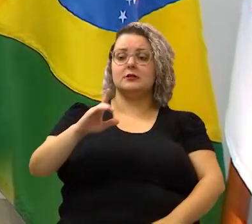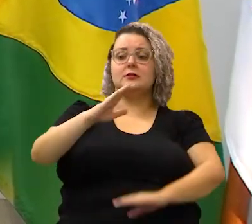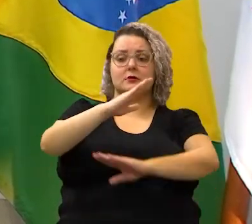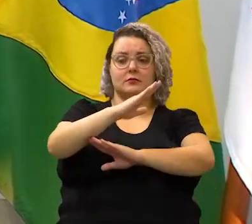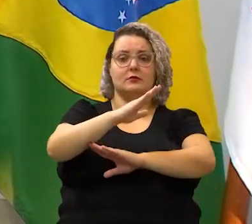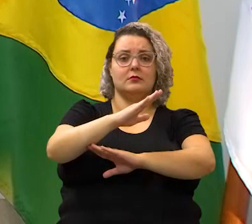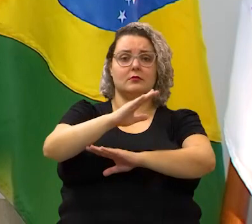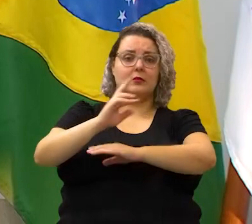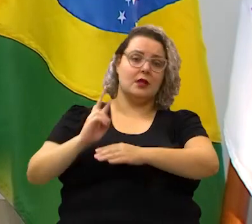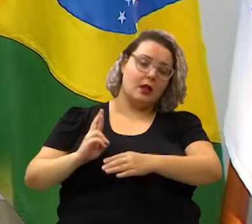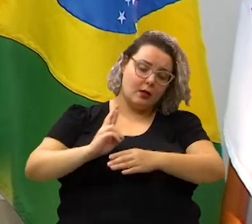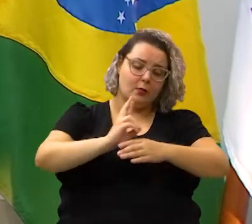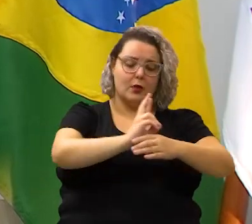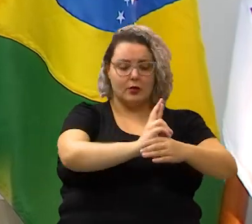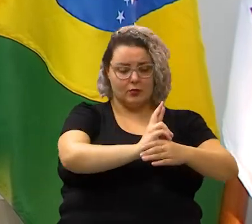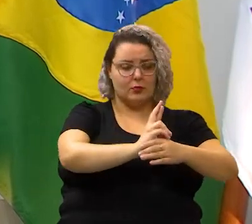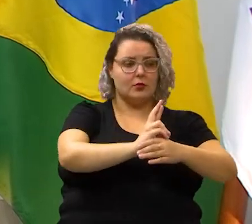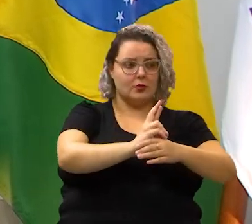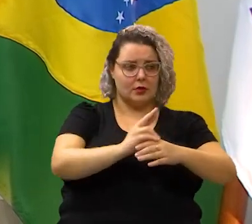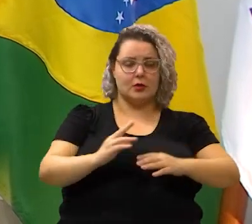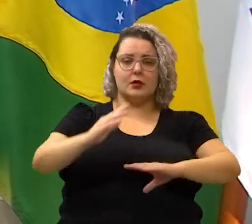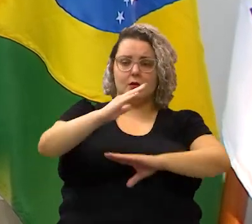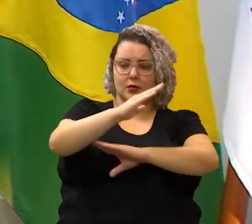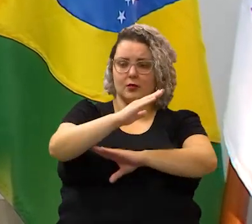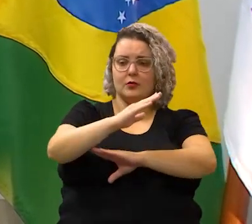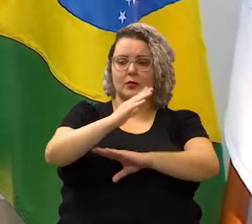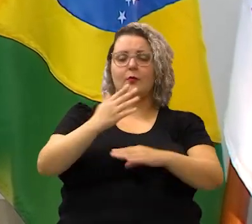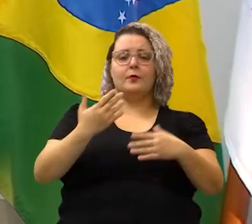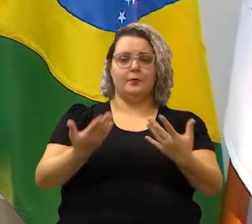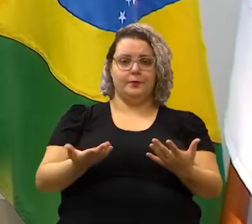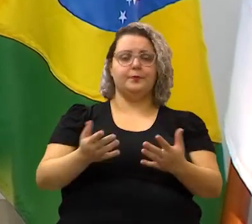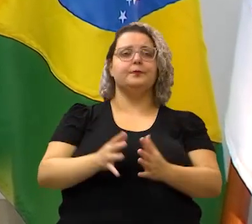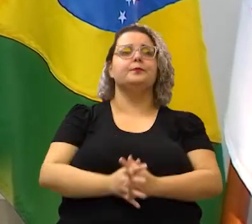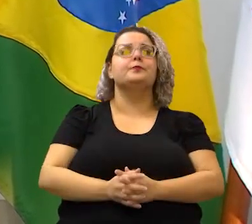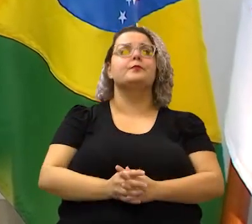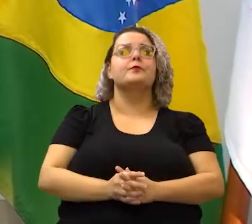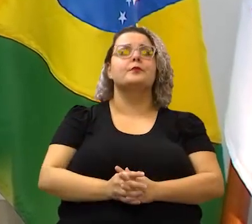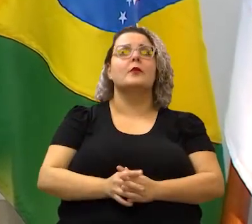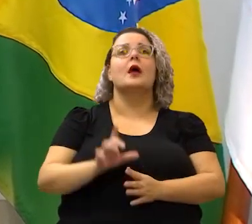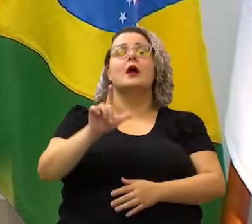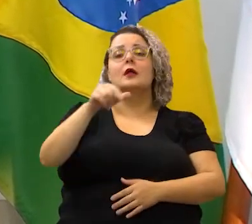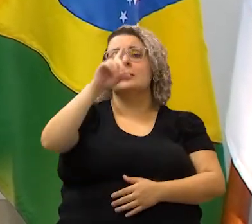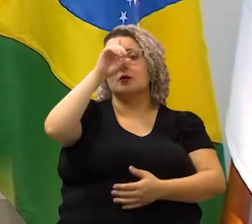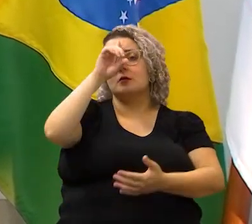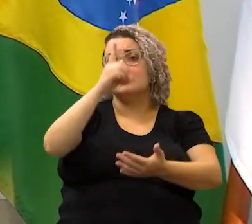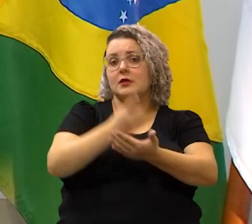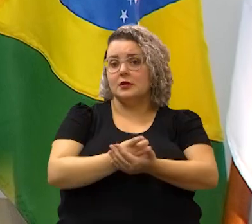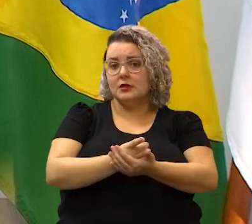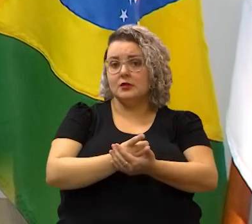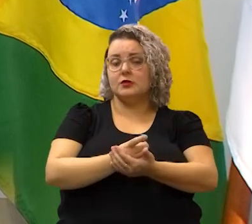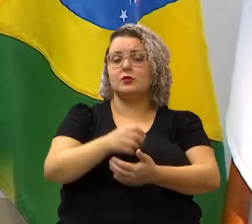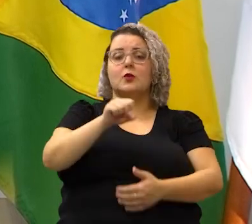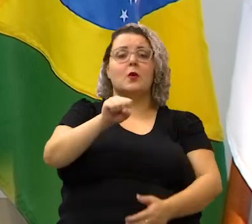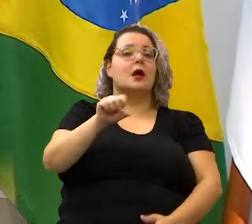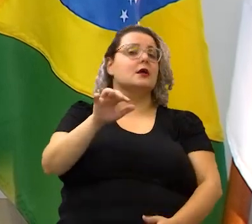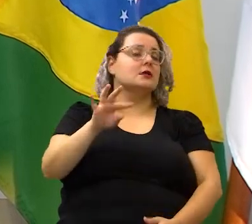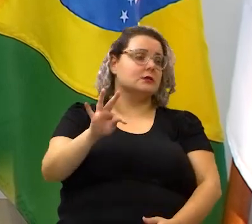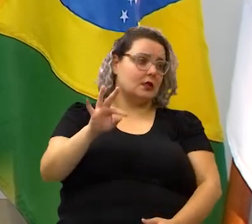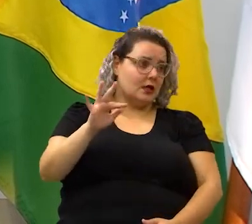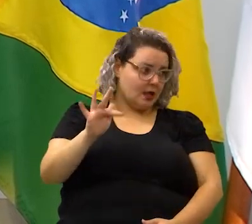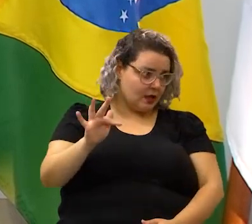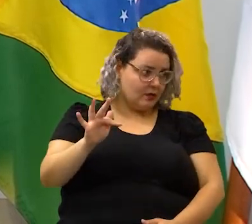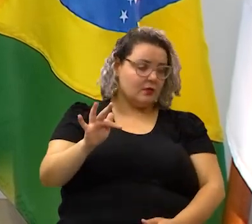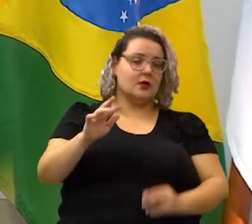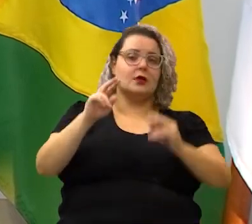diretora da cama pela Procuradoria da casa Os Procuradores da Câmara Municipal de Campinas a partir de uma decisão do supremo